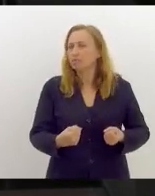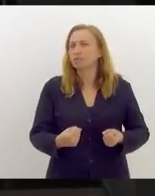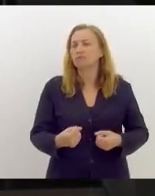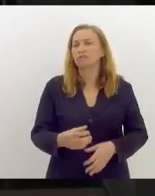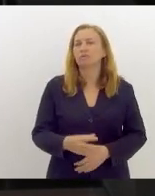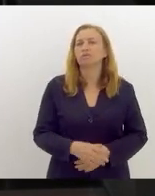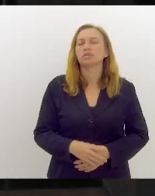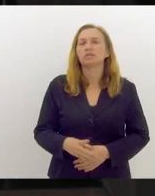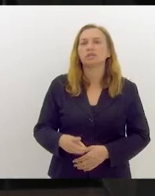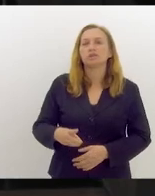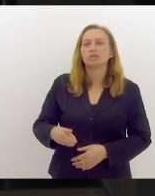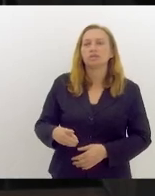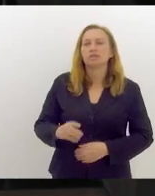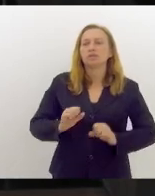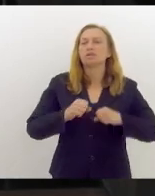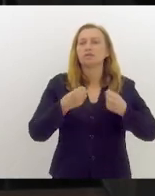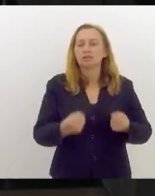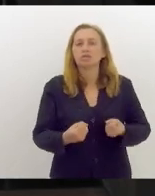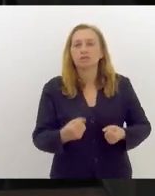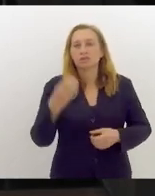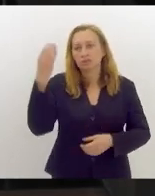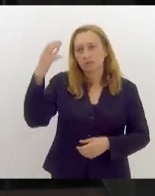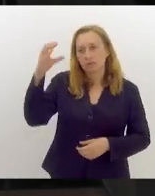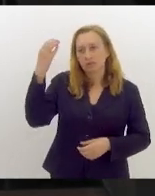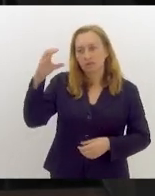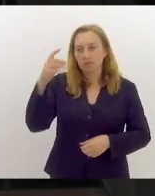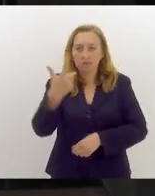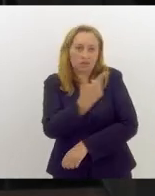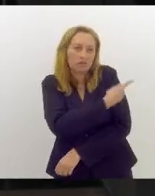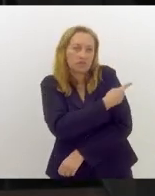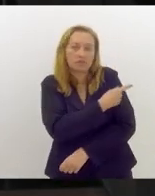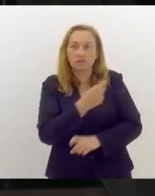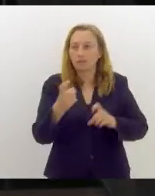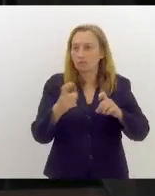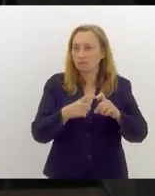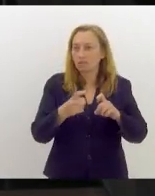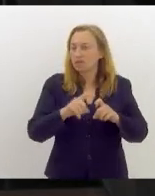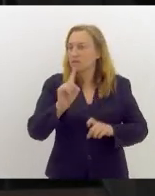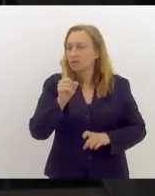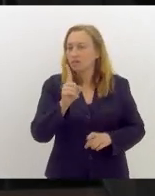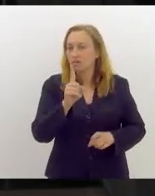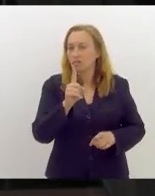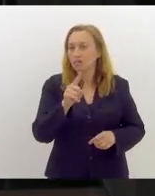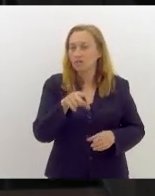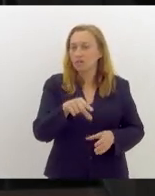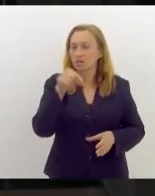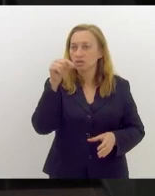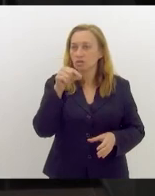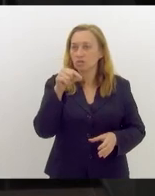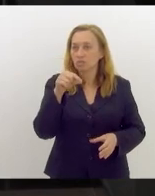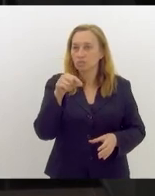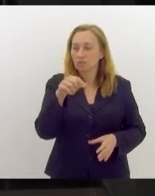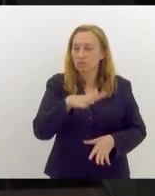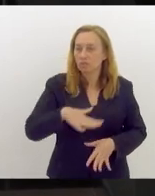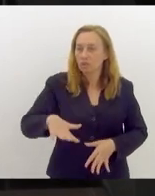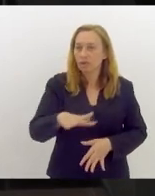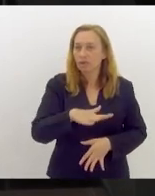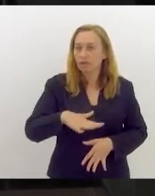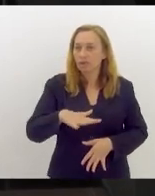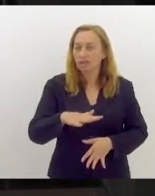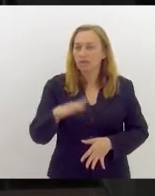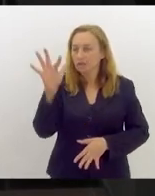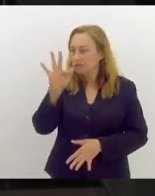e da vacina era um médico não foi eleito na sua Unidade